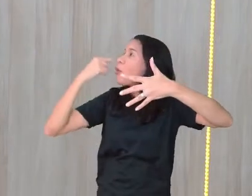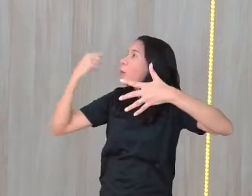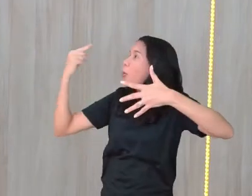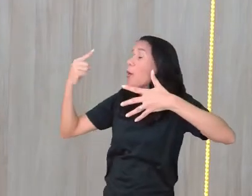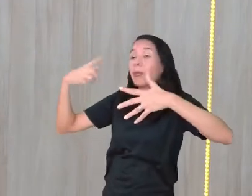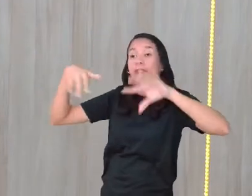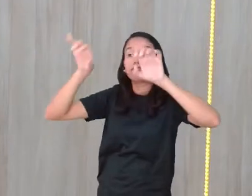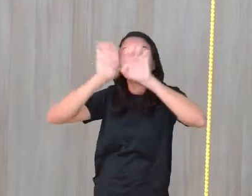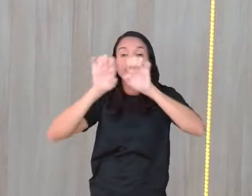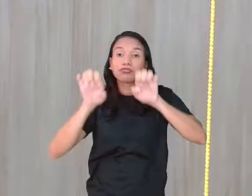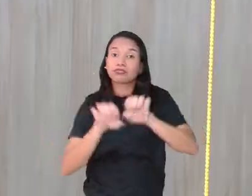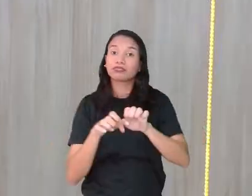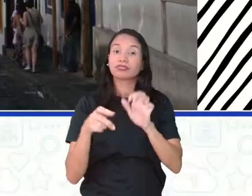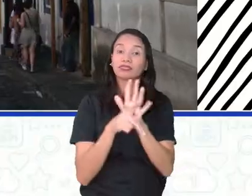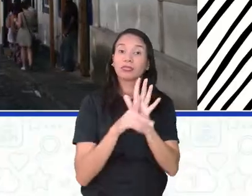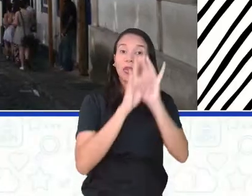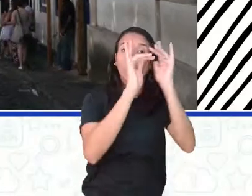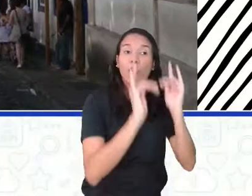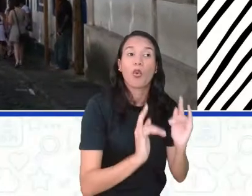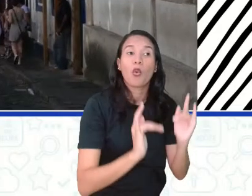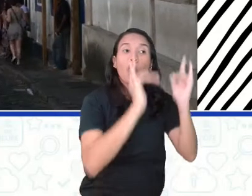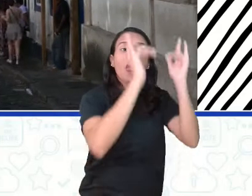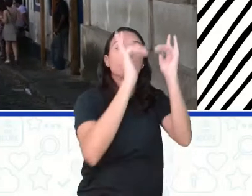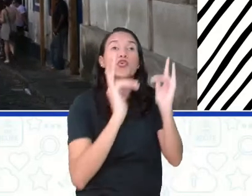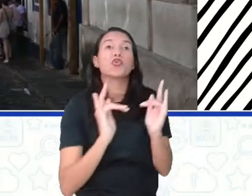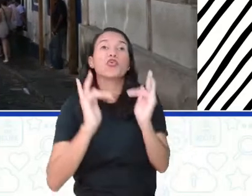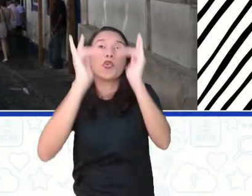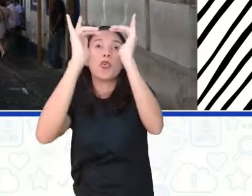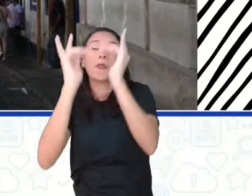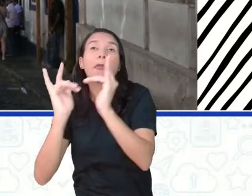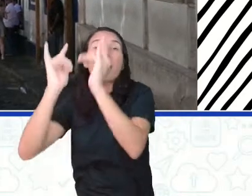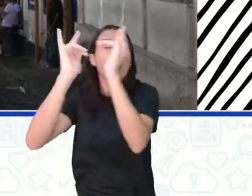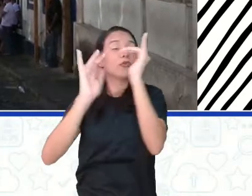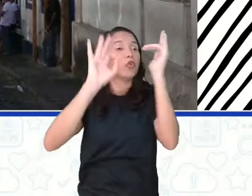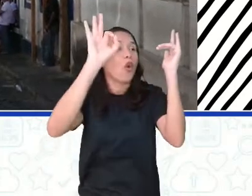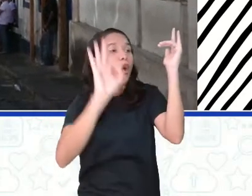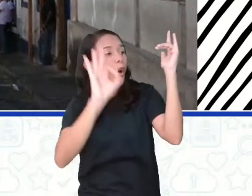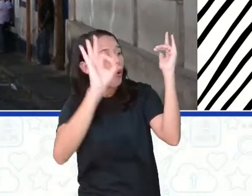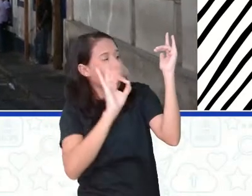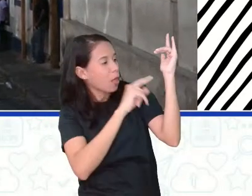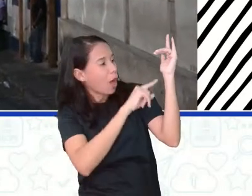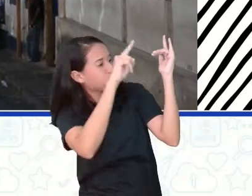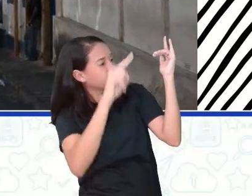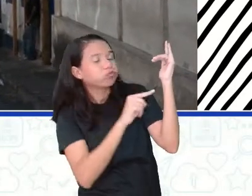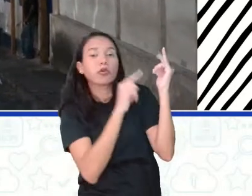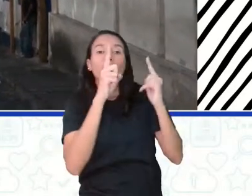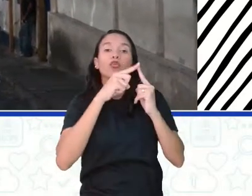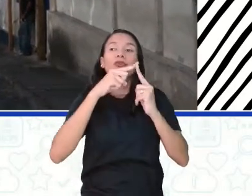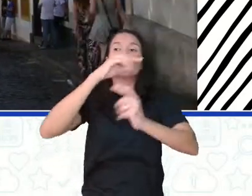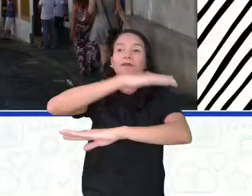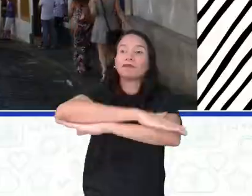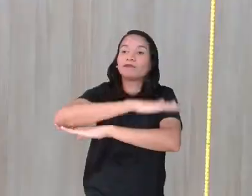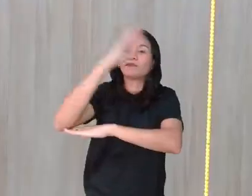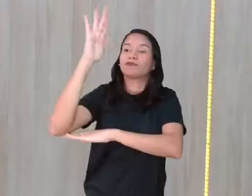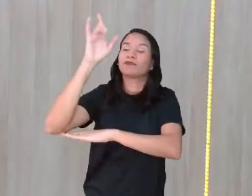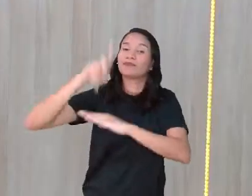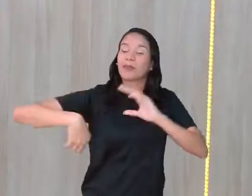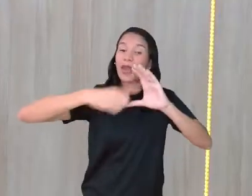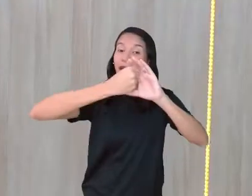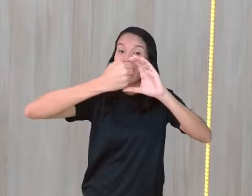né, a forma como os prédios estão dispostos, né, o tipo de janela, tá? Então, isso são